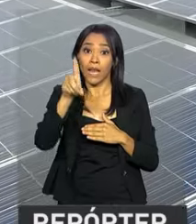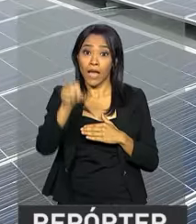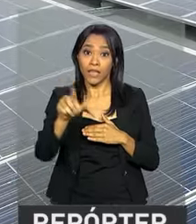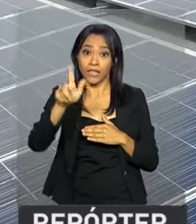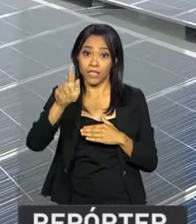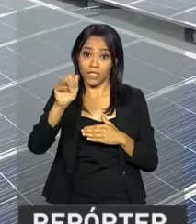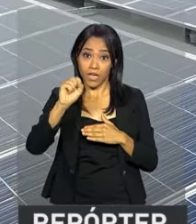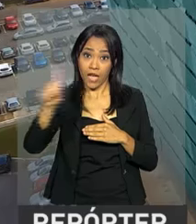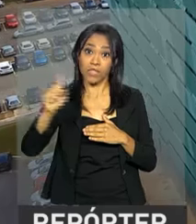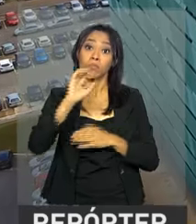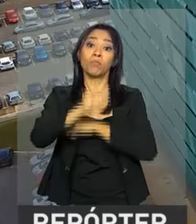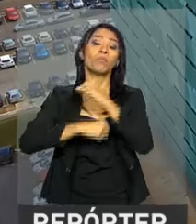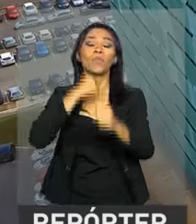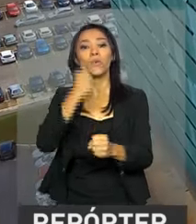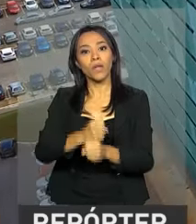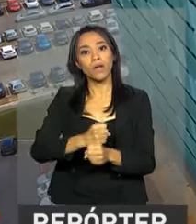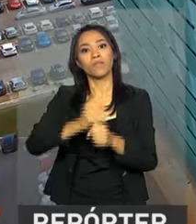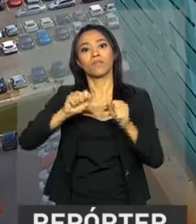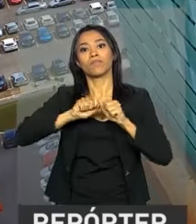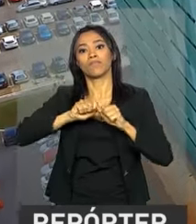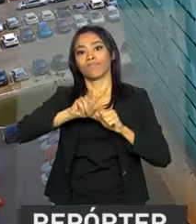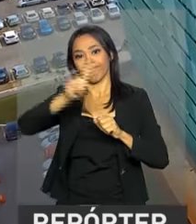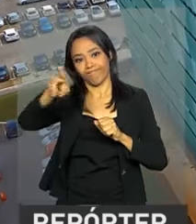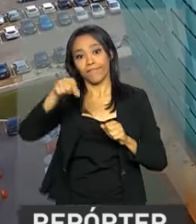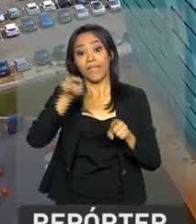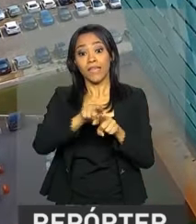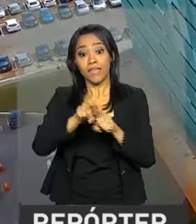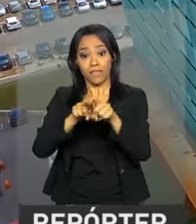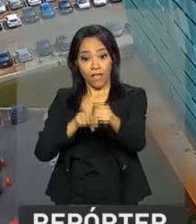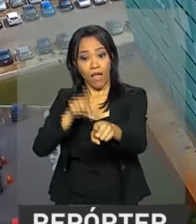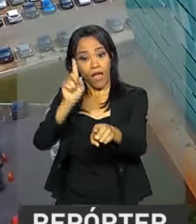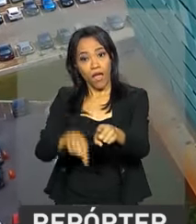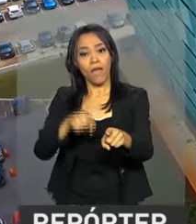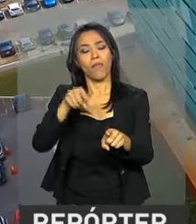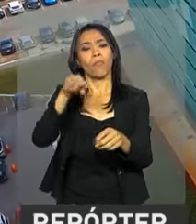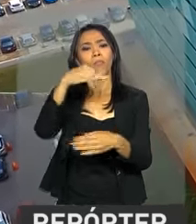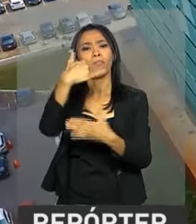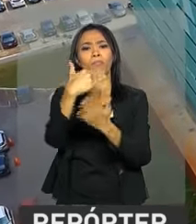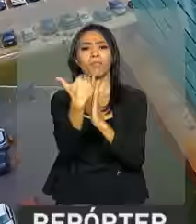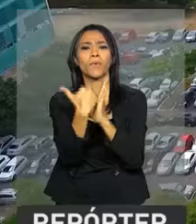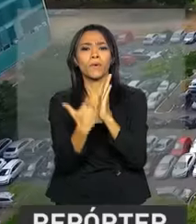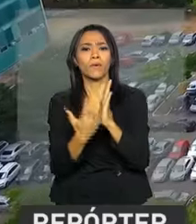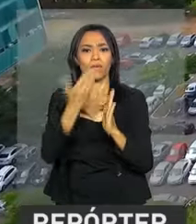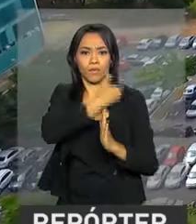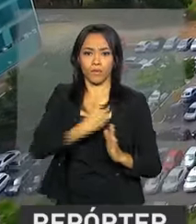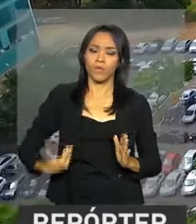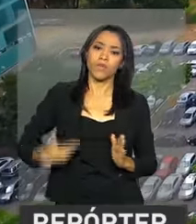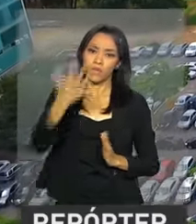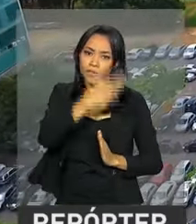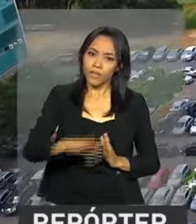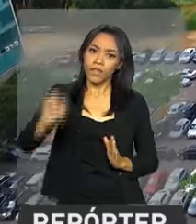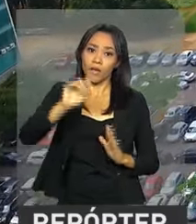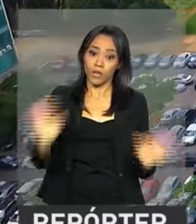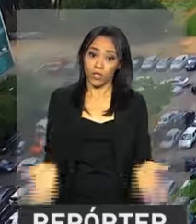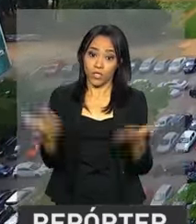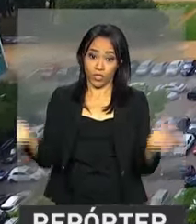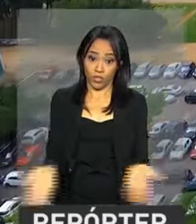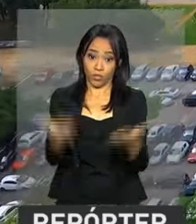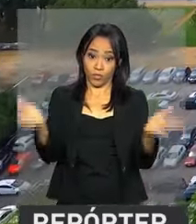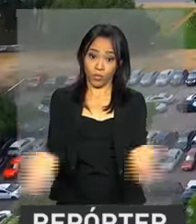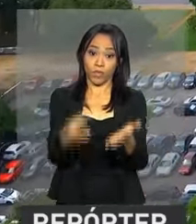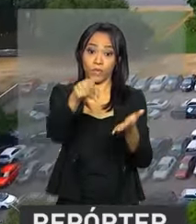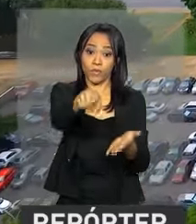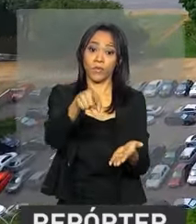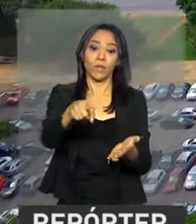na atmosfera a instalação do sistema faz parte de um programa do governo federal que estimula a geração de